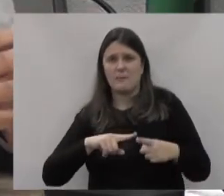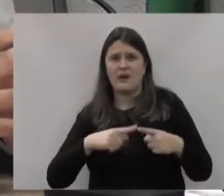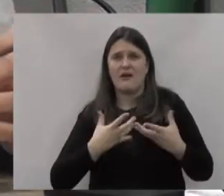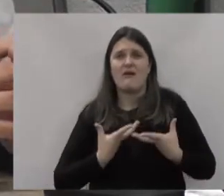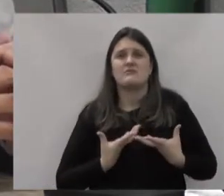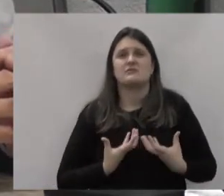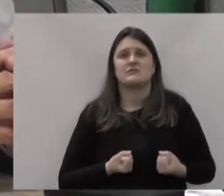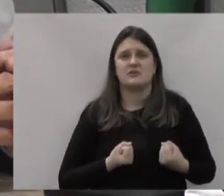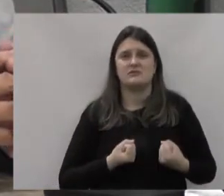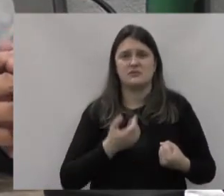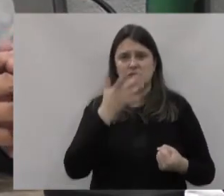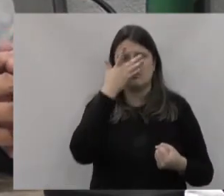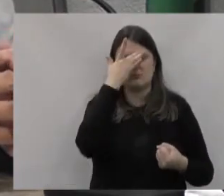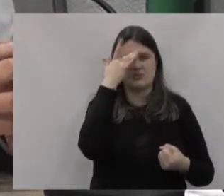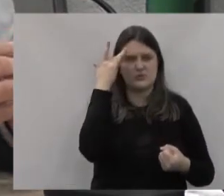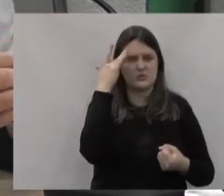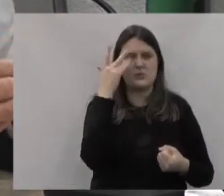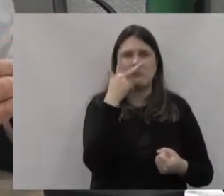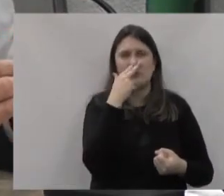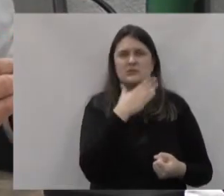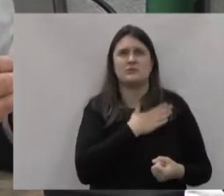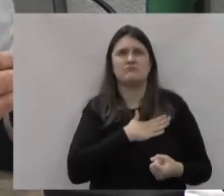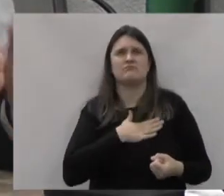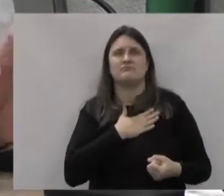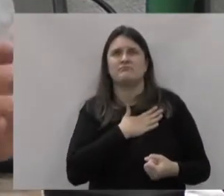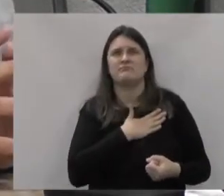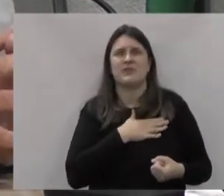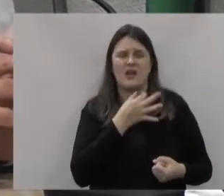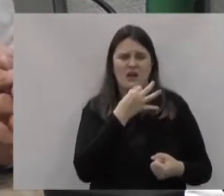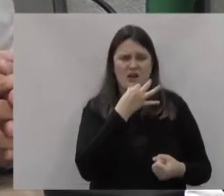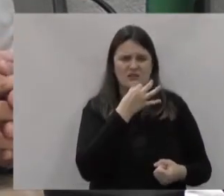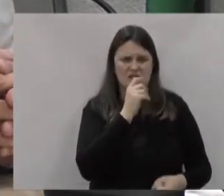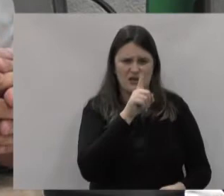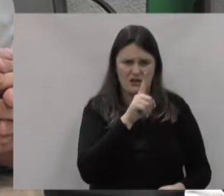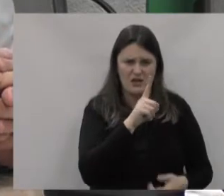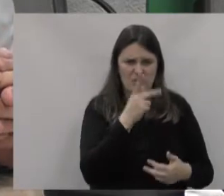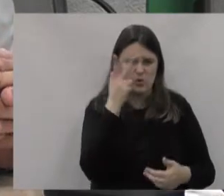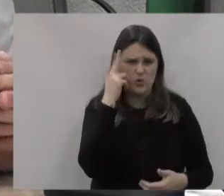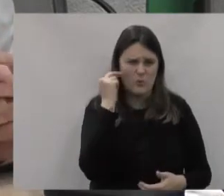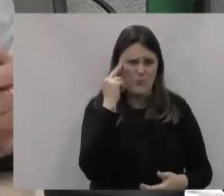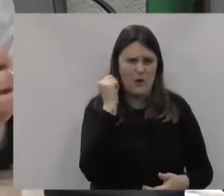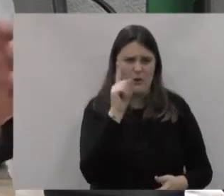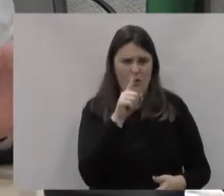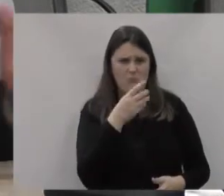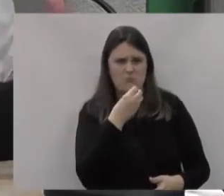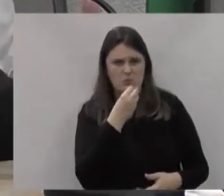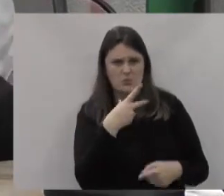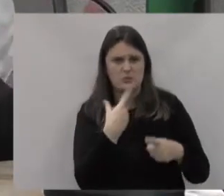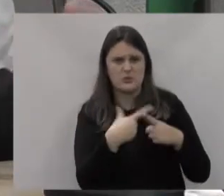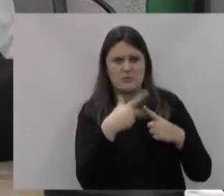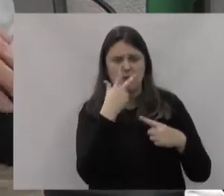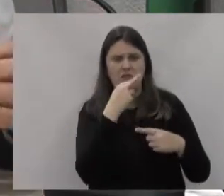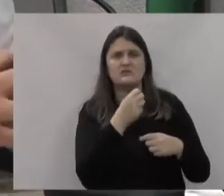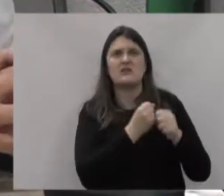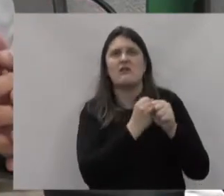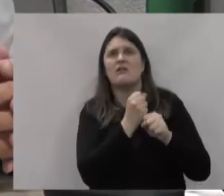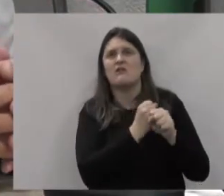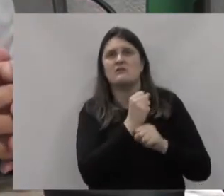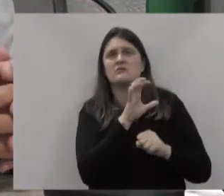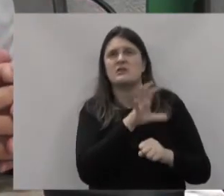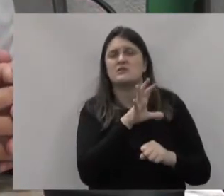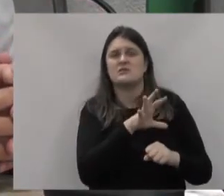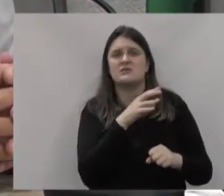aceitando aquilo que a pessoa faz, achando que aquilo é a coisa mais normal, porque ela já está envolvida, né,